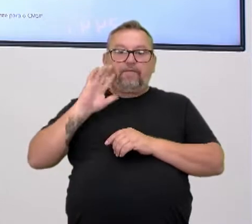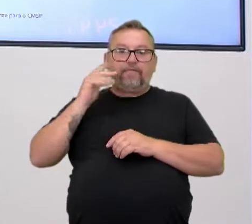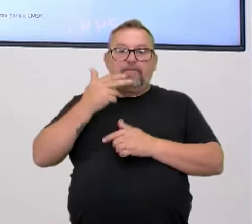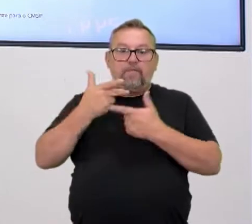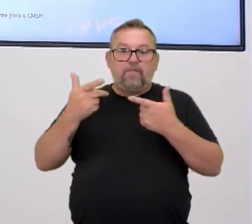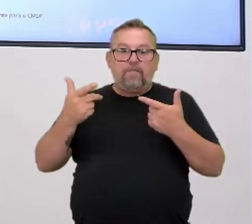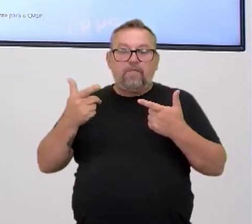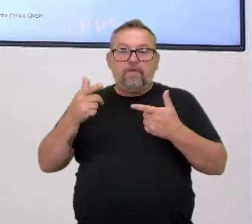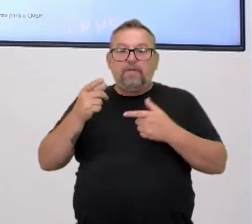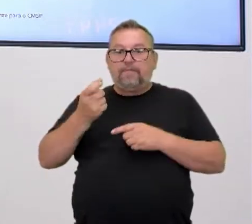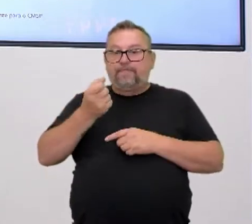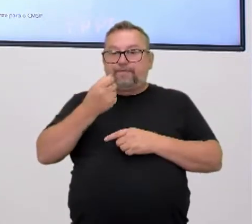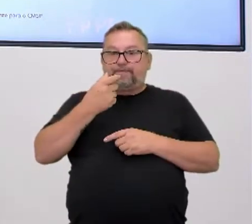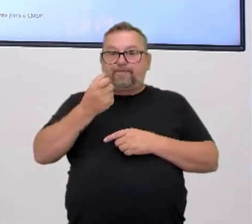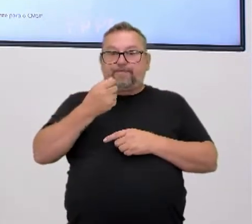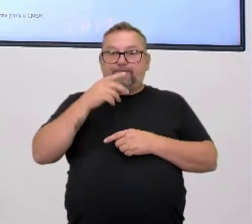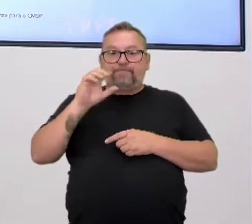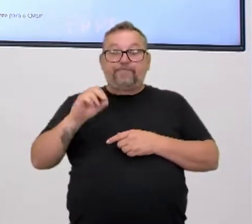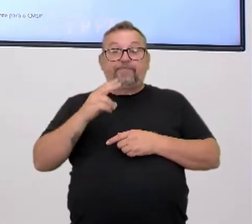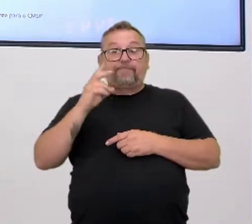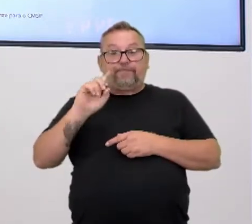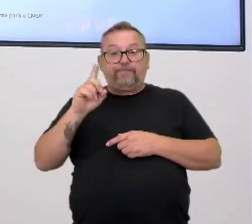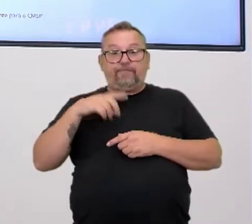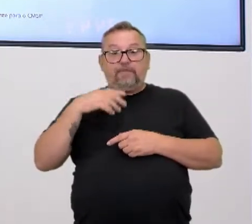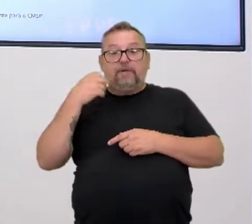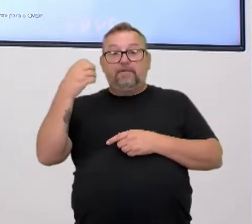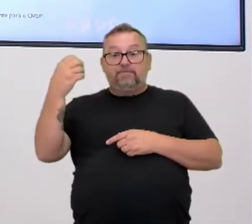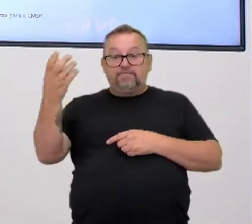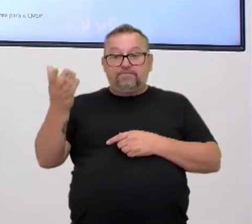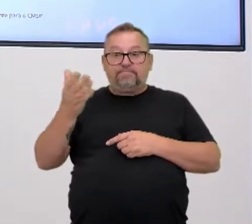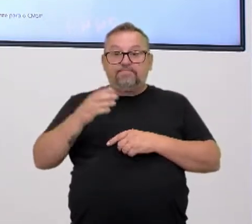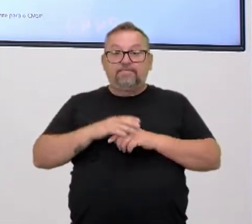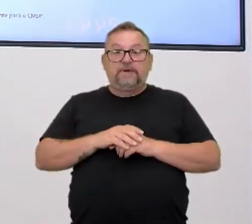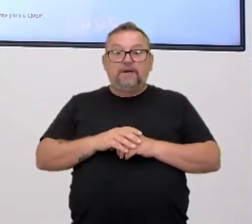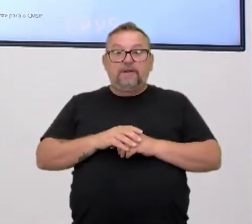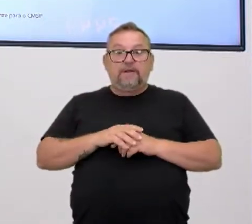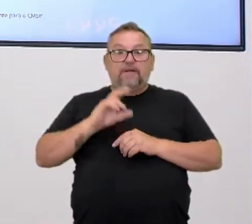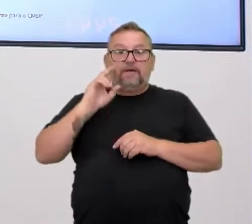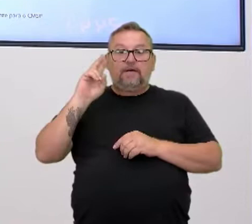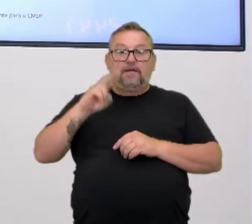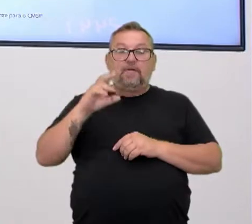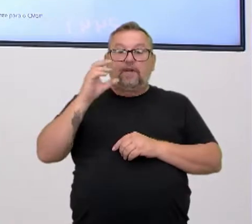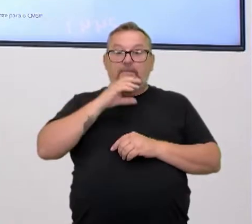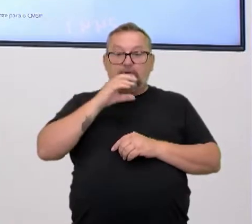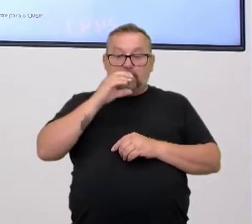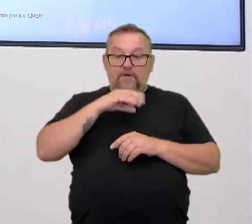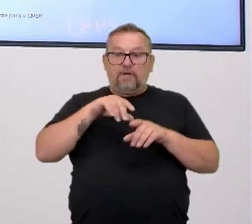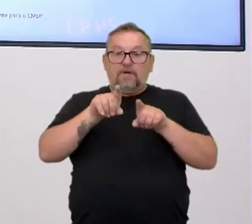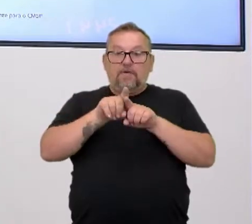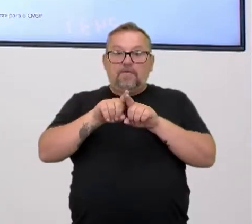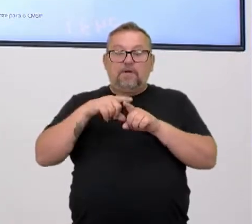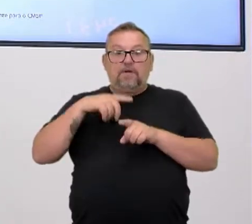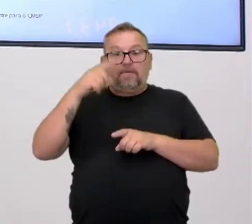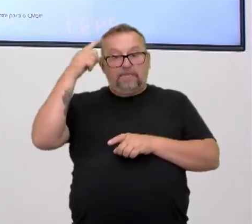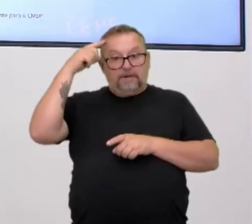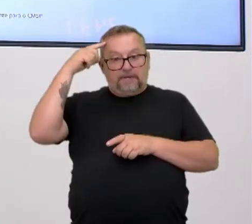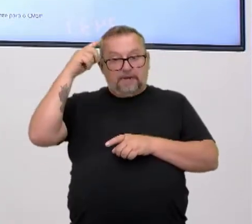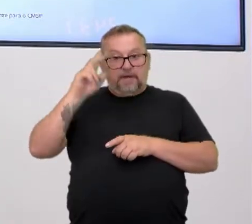com medicamento ou não, pode ser uma viagem em promoção. Então essa emergência aí a gente precisa sempre